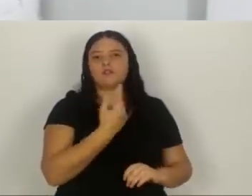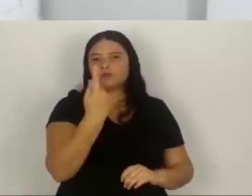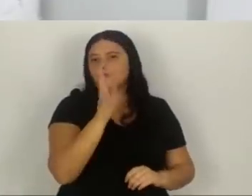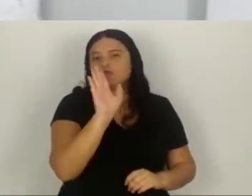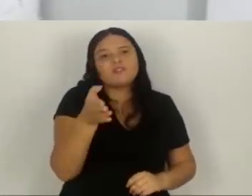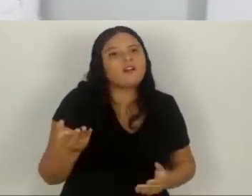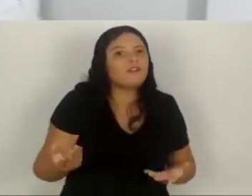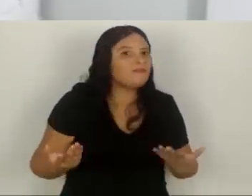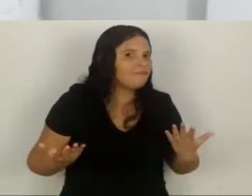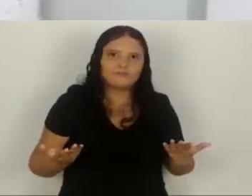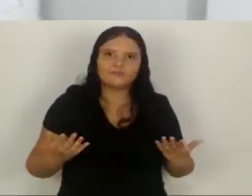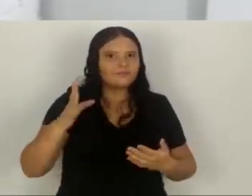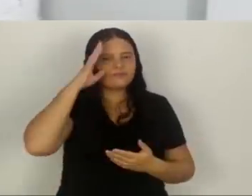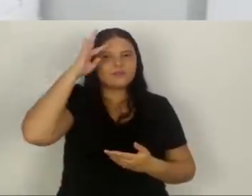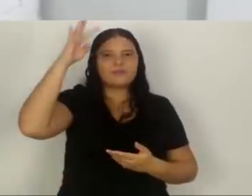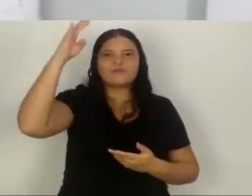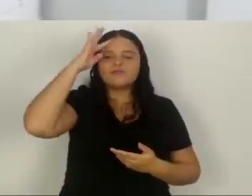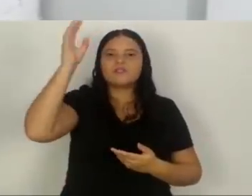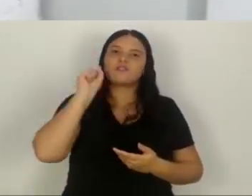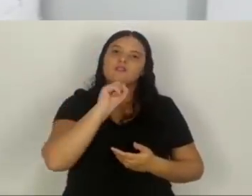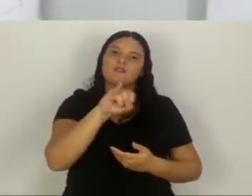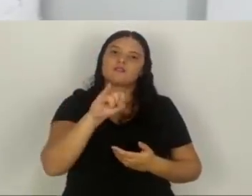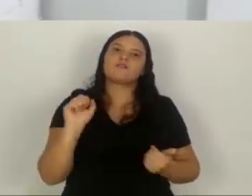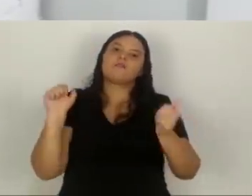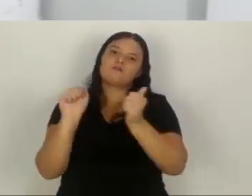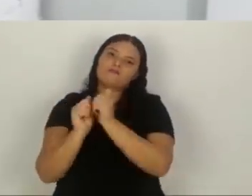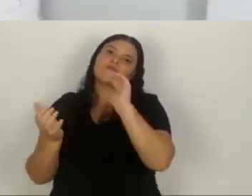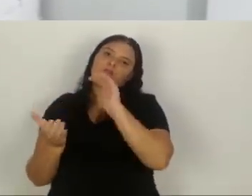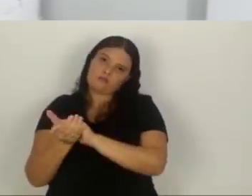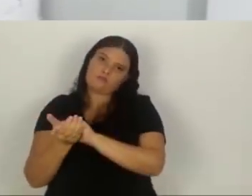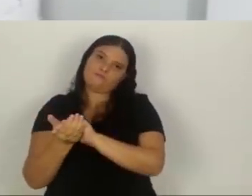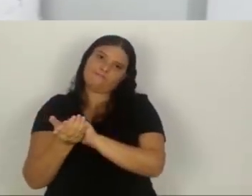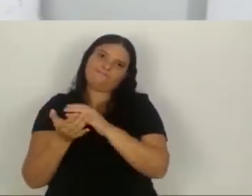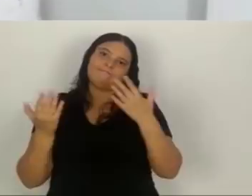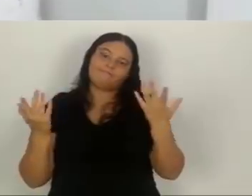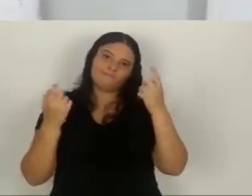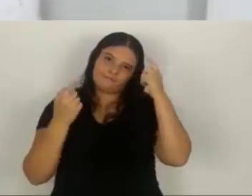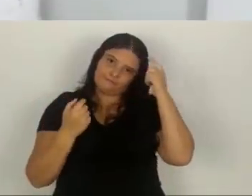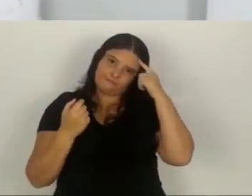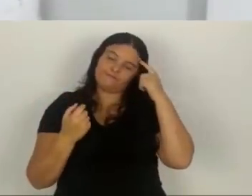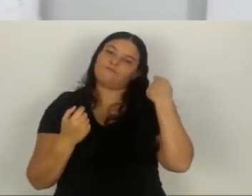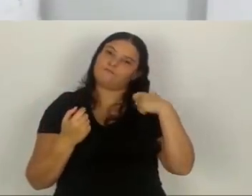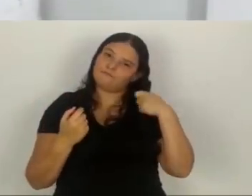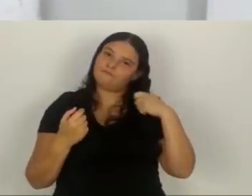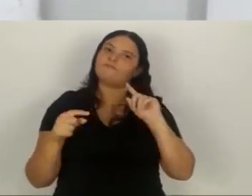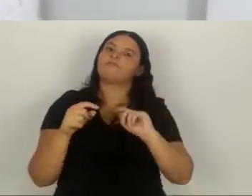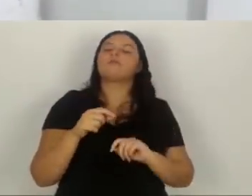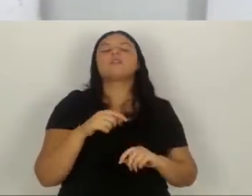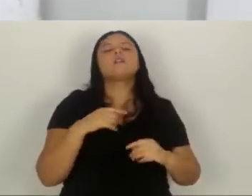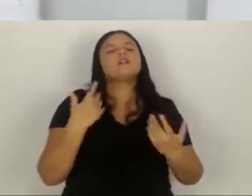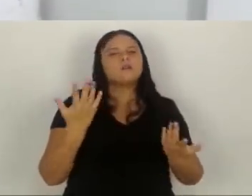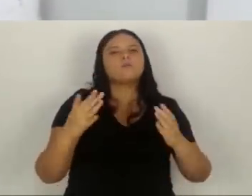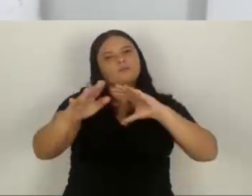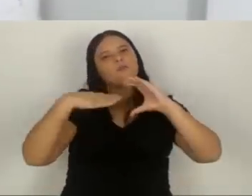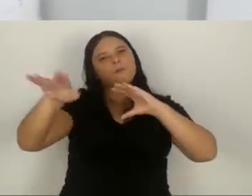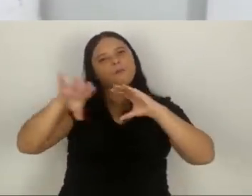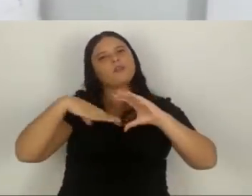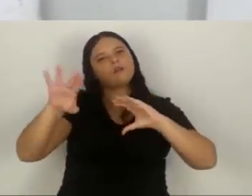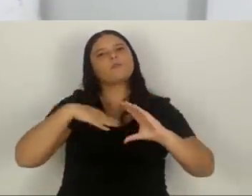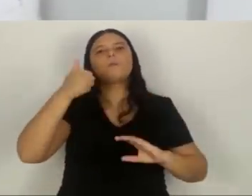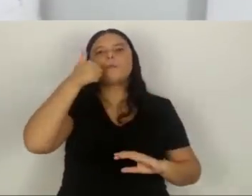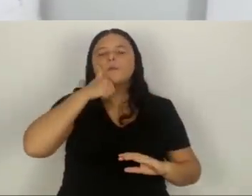nessas circunstâncias, imagine então se você ficasse com ele. Eu acho que é uma coisa para você pensar muito bem. Eu recebo e-mails de